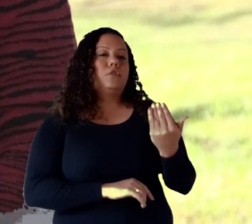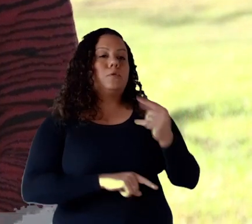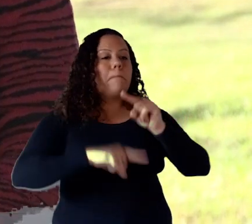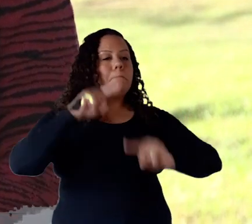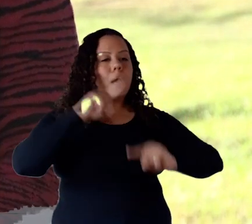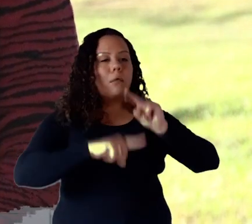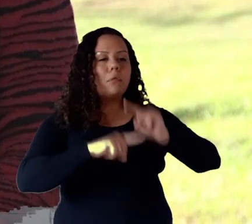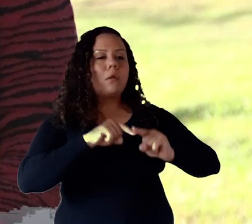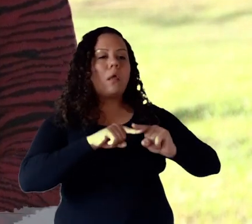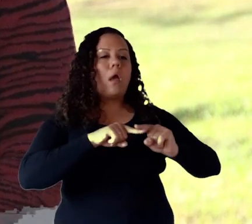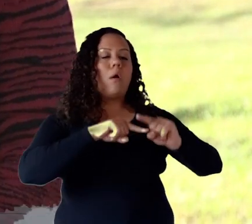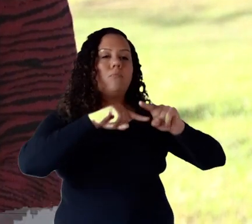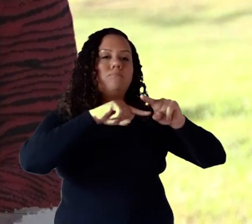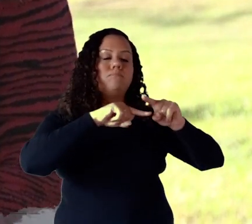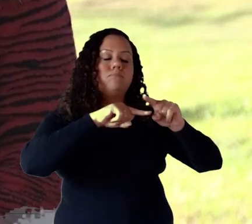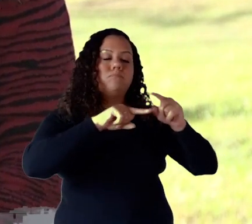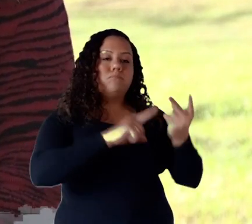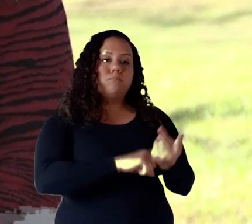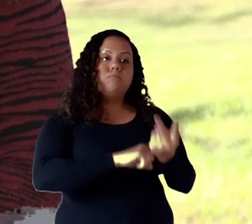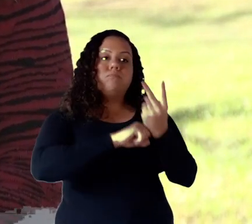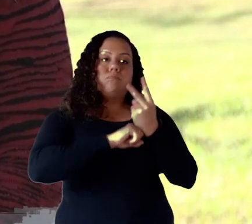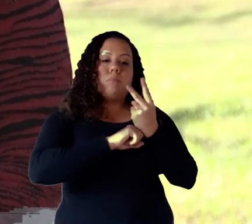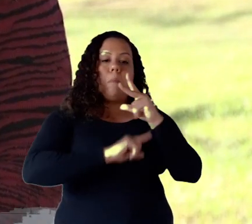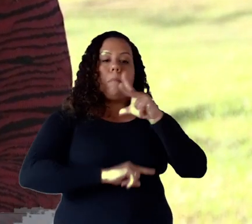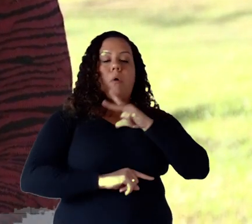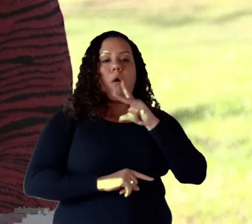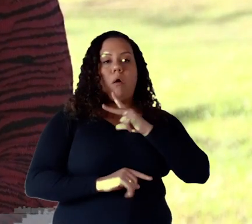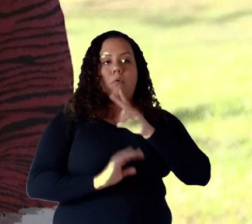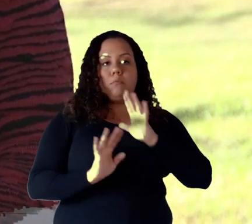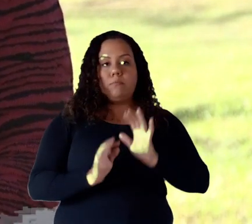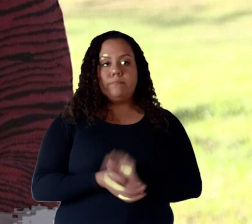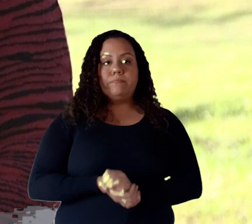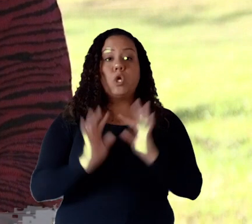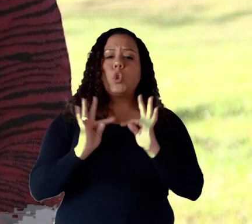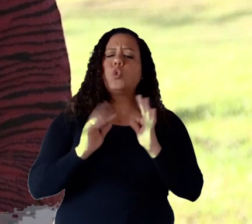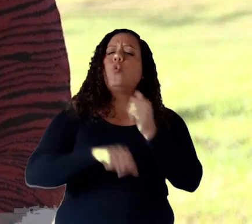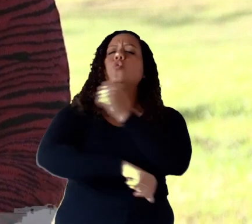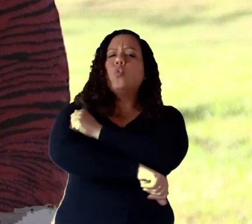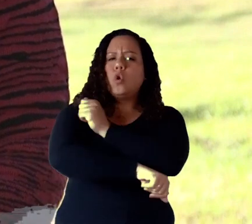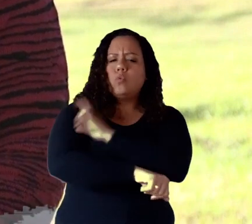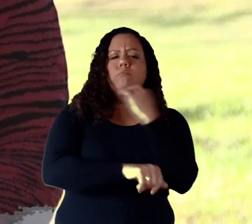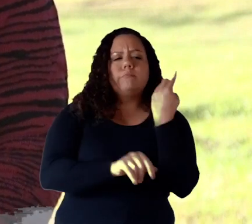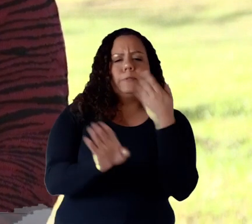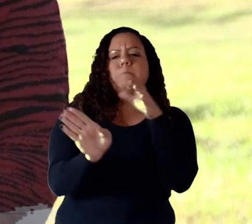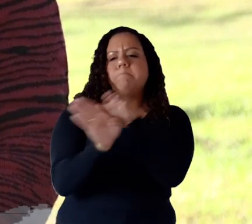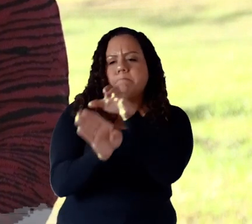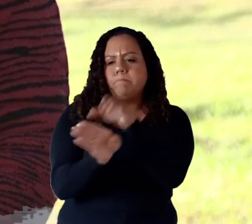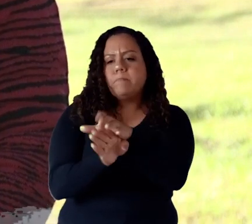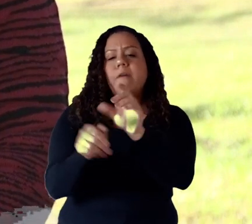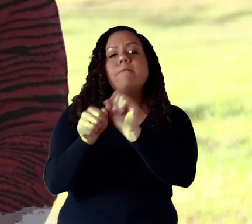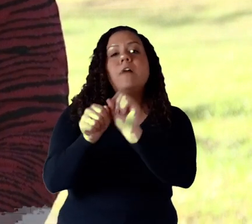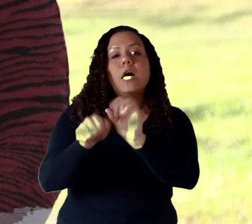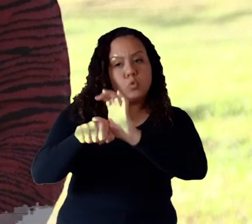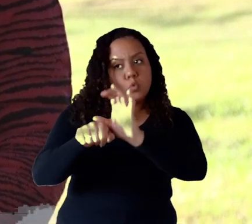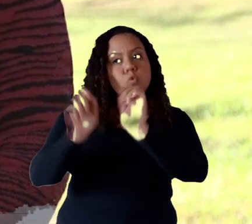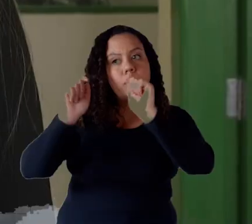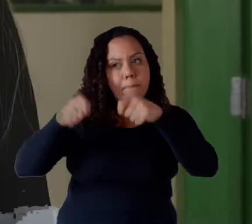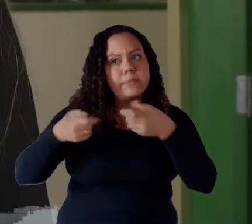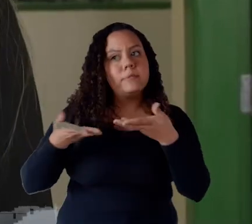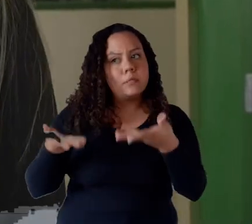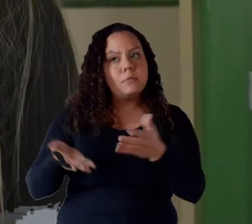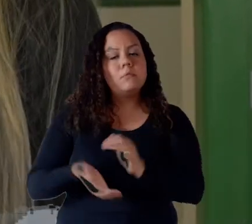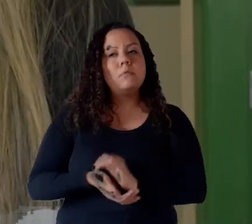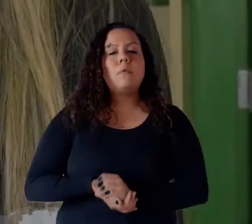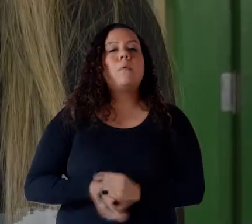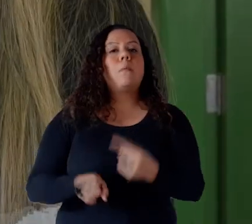espaços, a solicitação dos equipamentos de proteção individual.